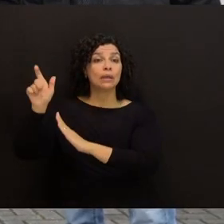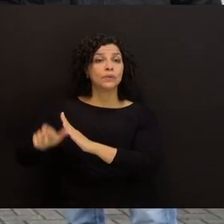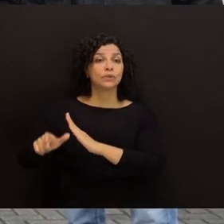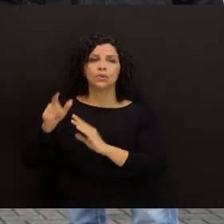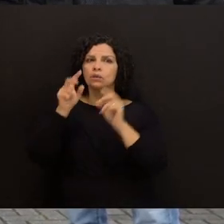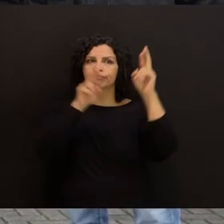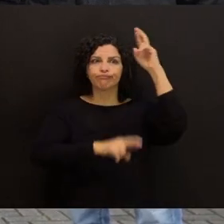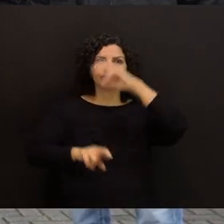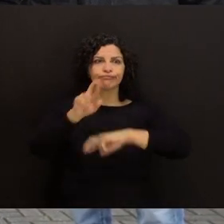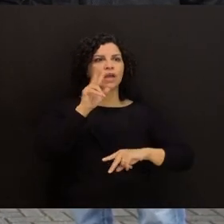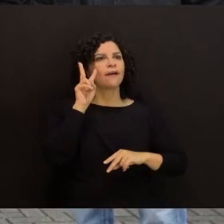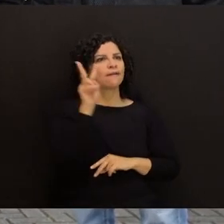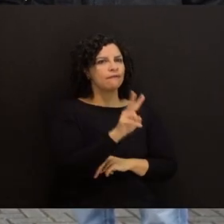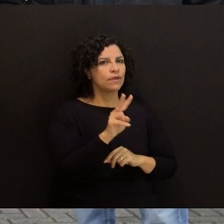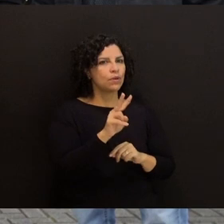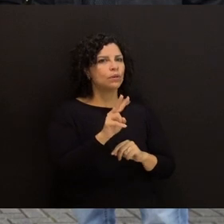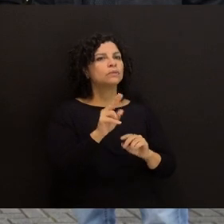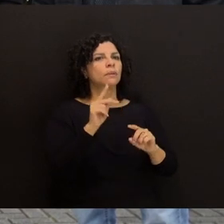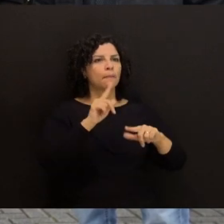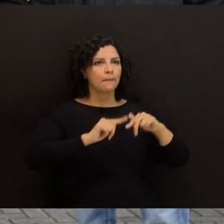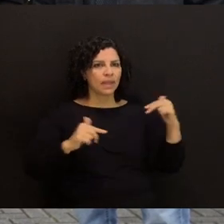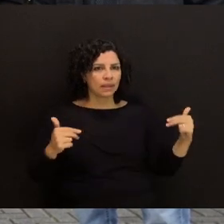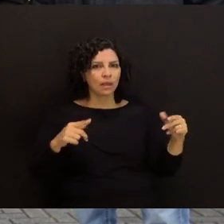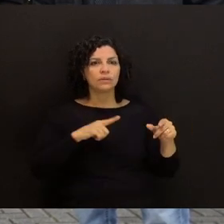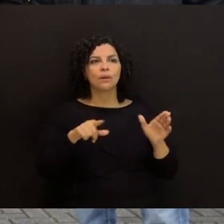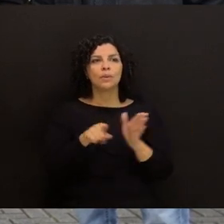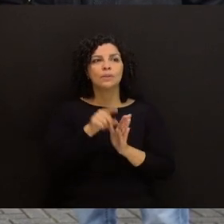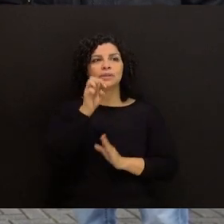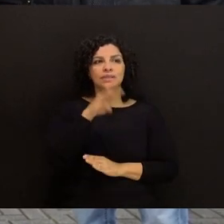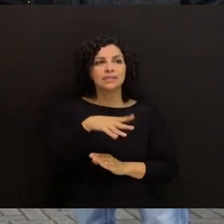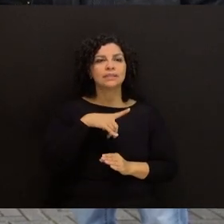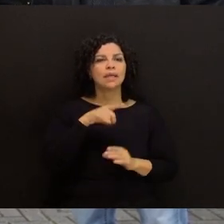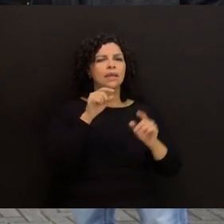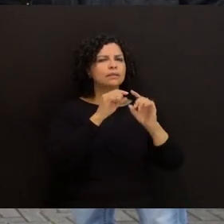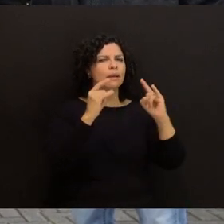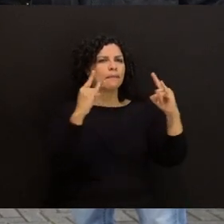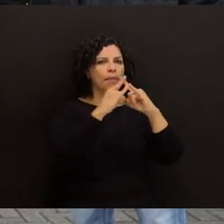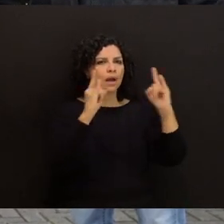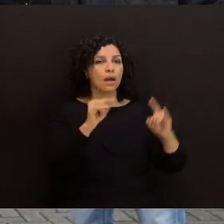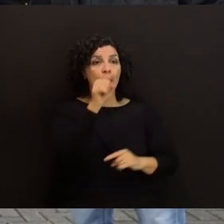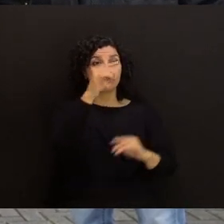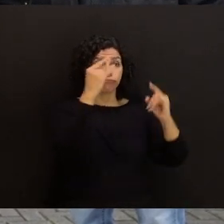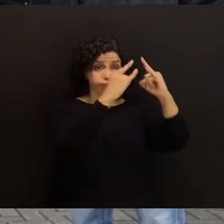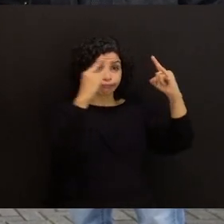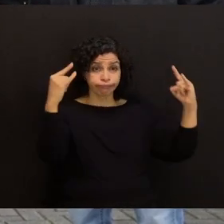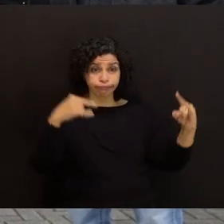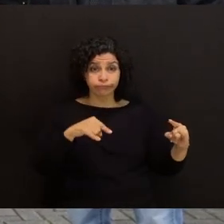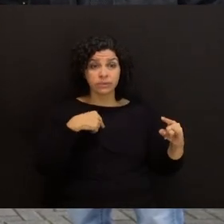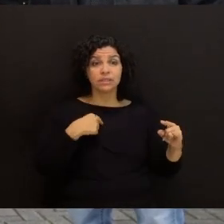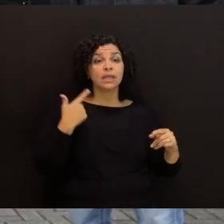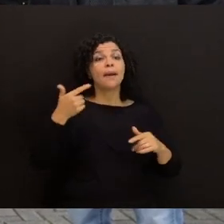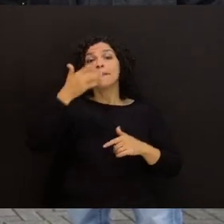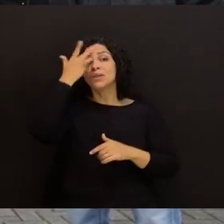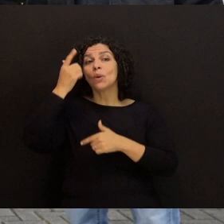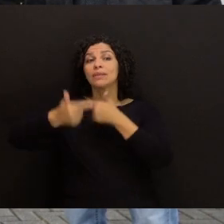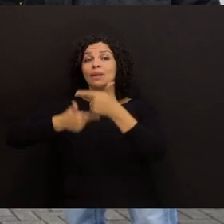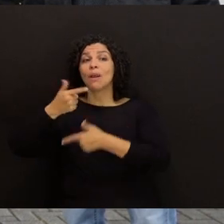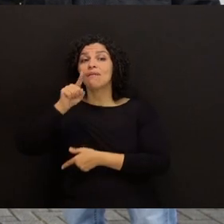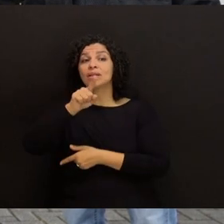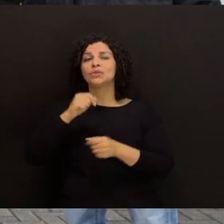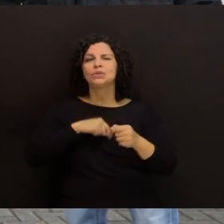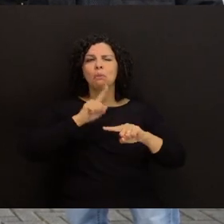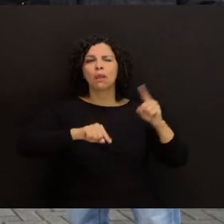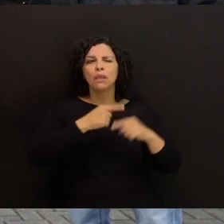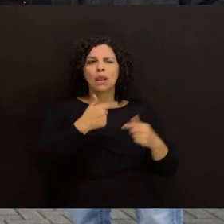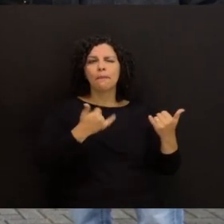aqui demonstrou que esses produtos estavam sim saindo aqui de dentro porque esse servidor ele trabalhava aqui de objetos